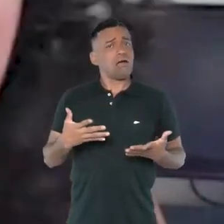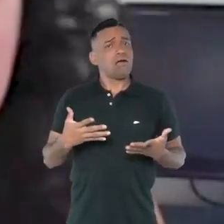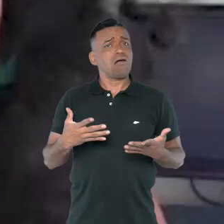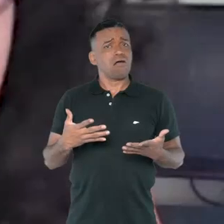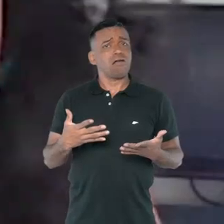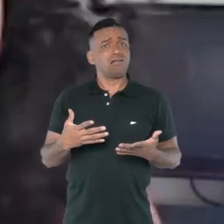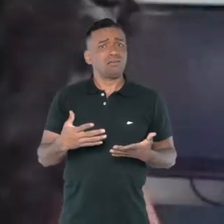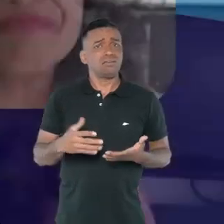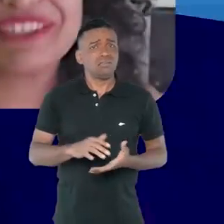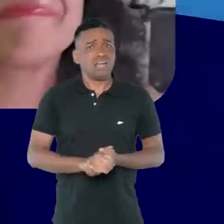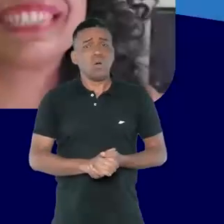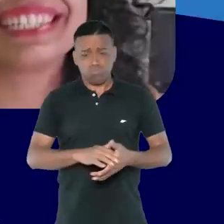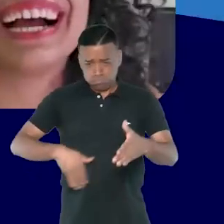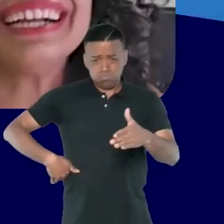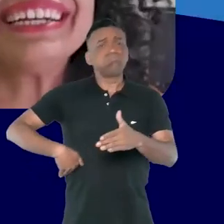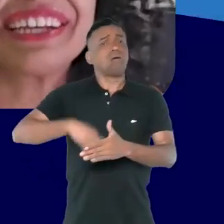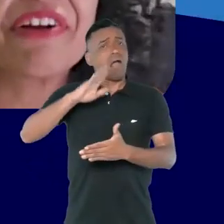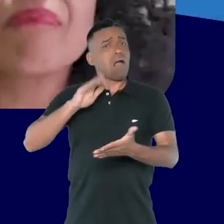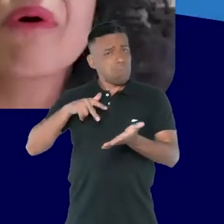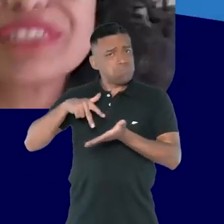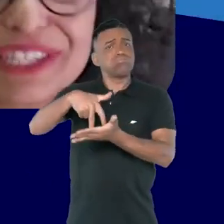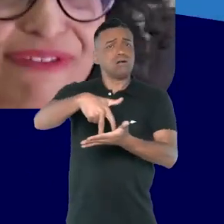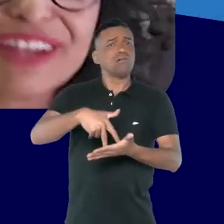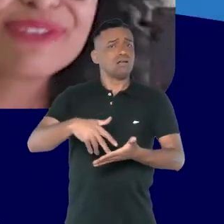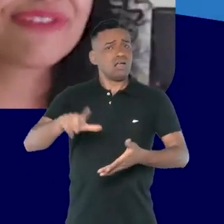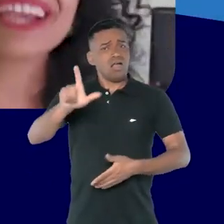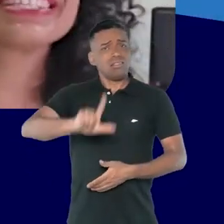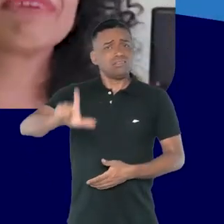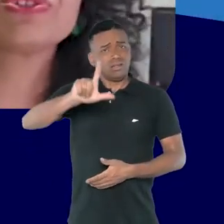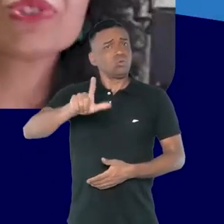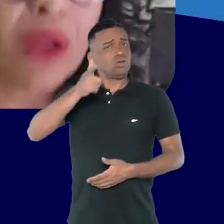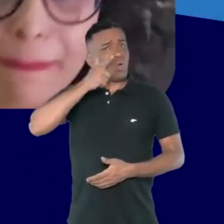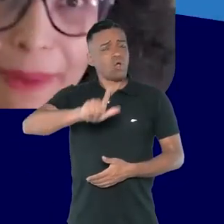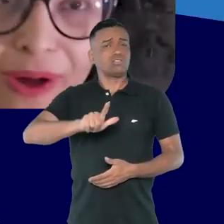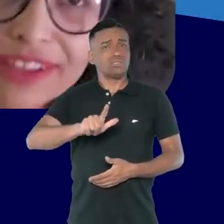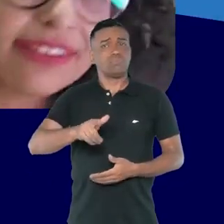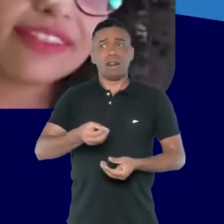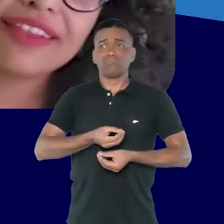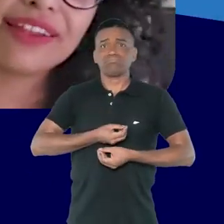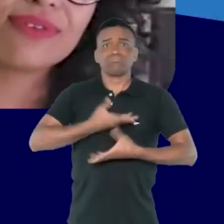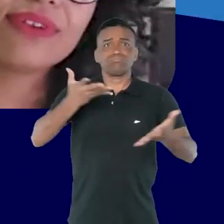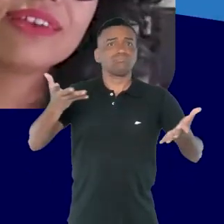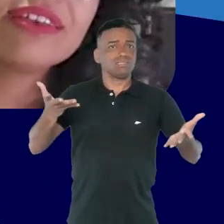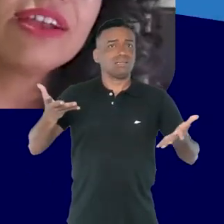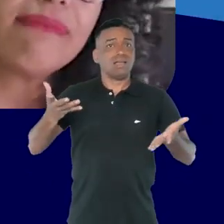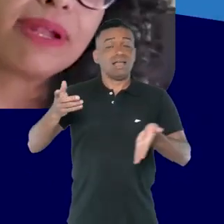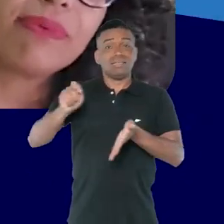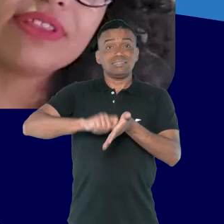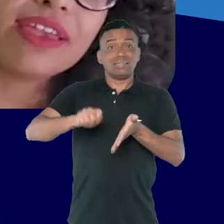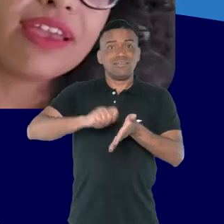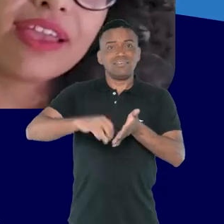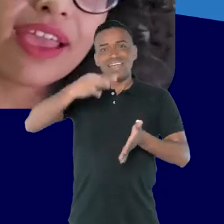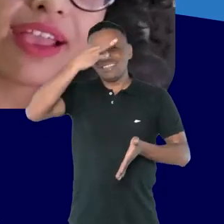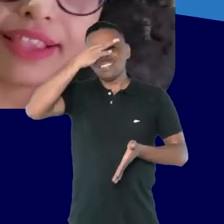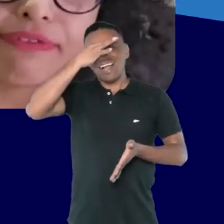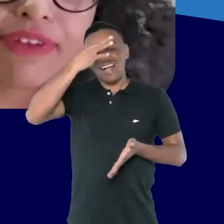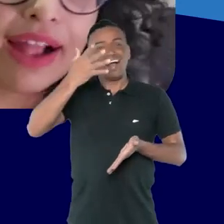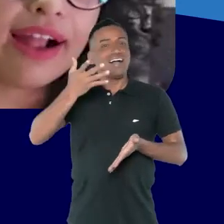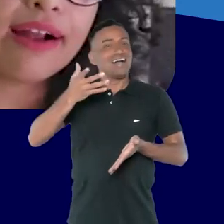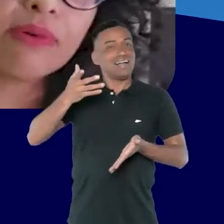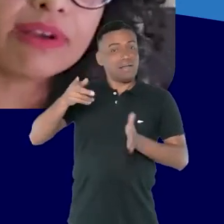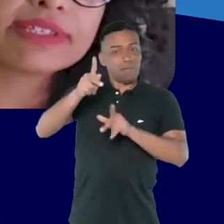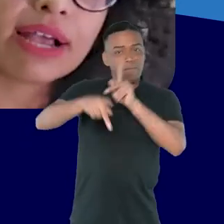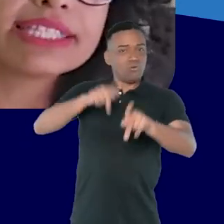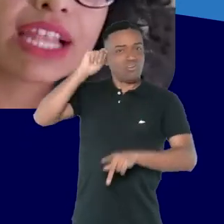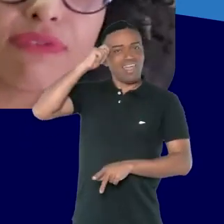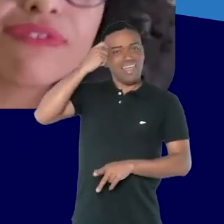poder chutar a porta, sabe? Se precisar. Como Conceição Evaristo fez, sabe? Chutar a porta da literatura para poder